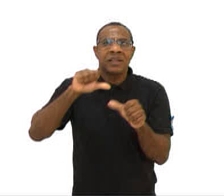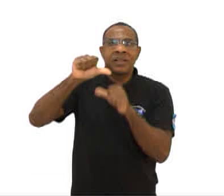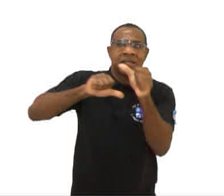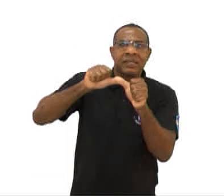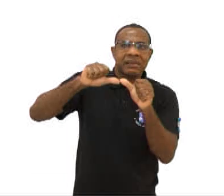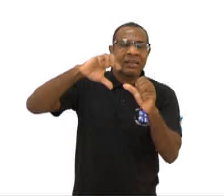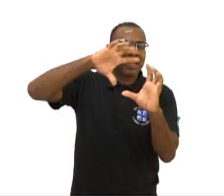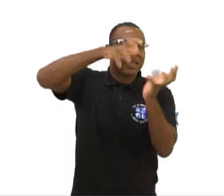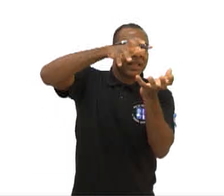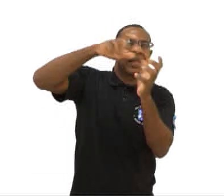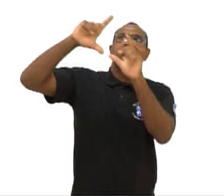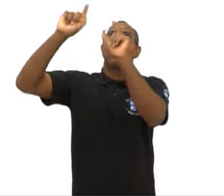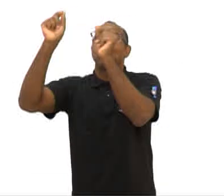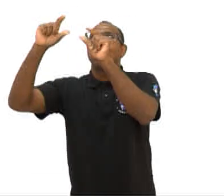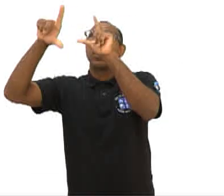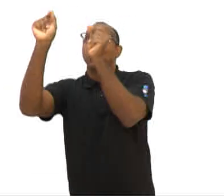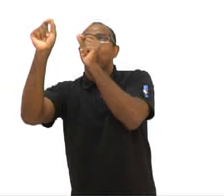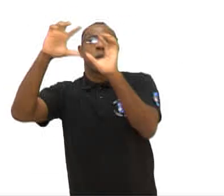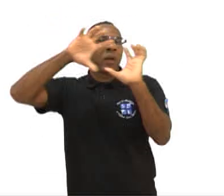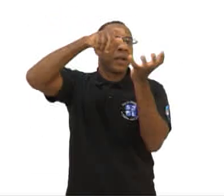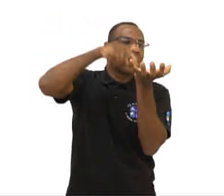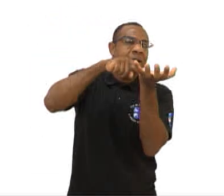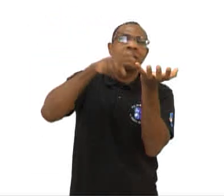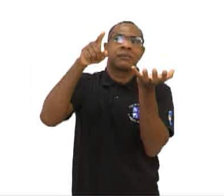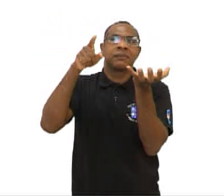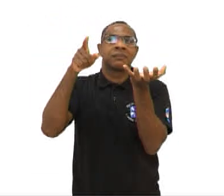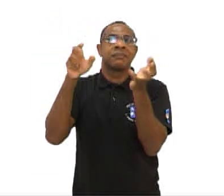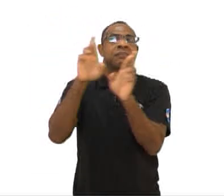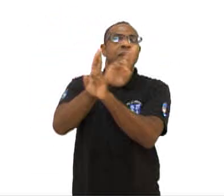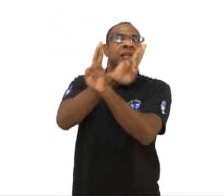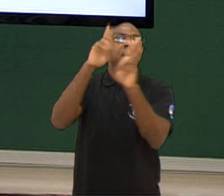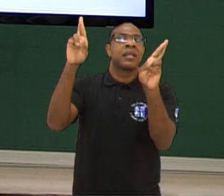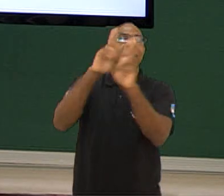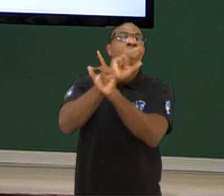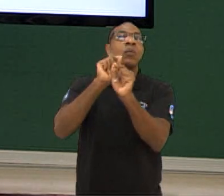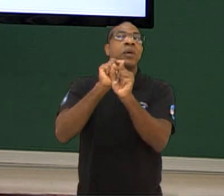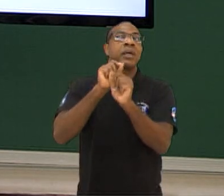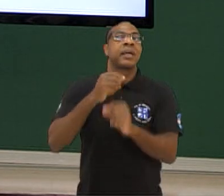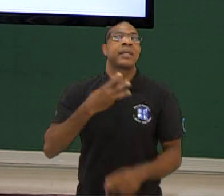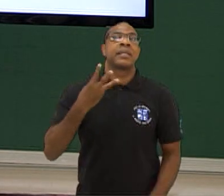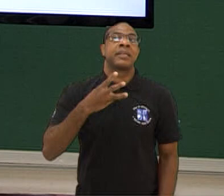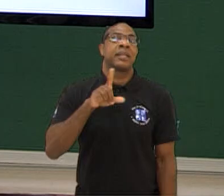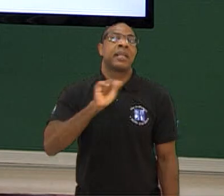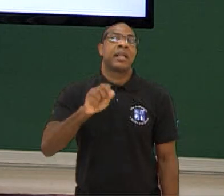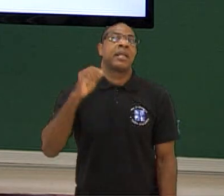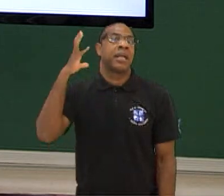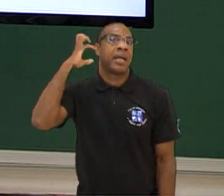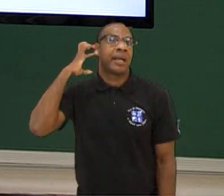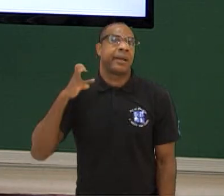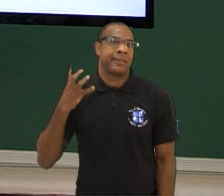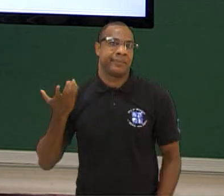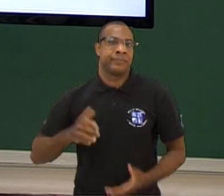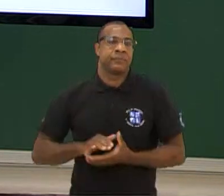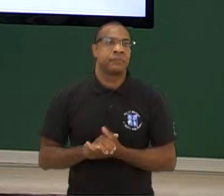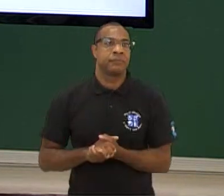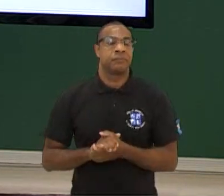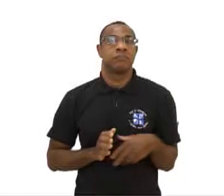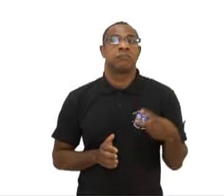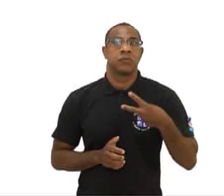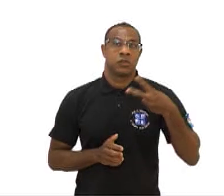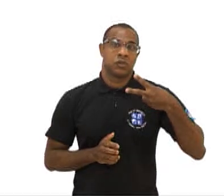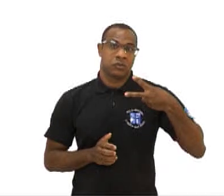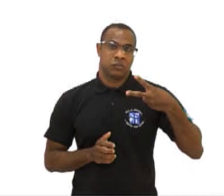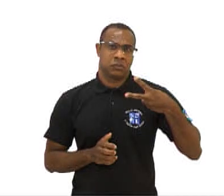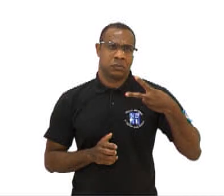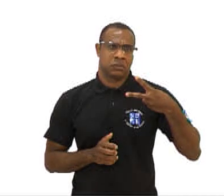Terra? Exatamente. Então isso está relacionado com a terceira lei de Newton. Essa segunda questão,